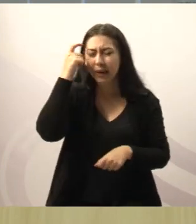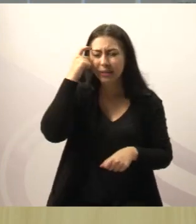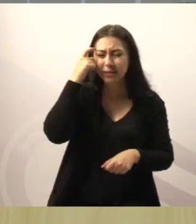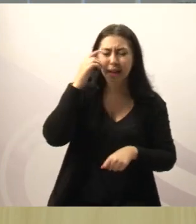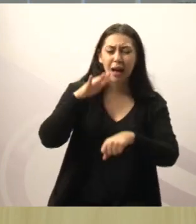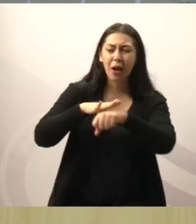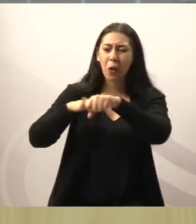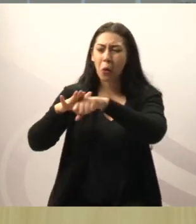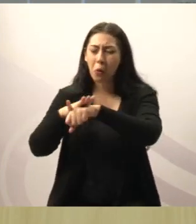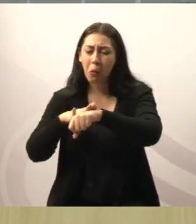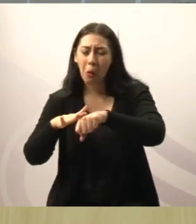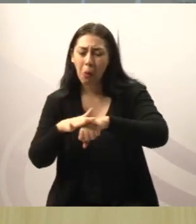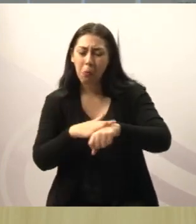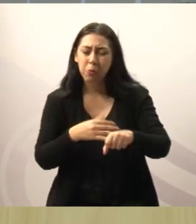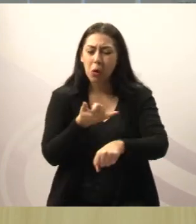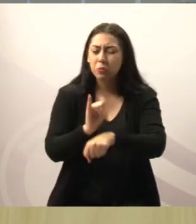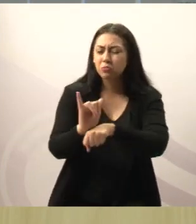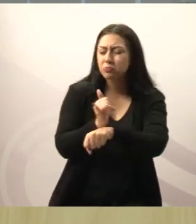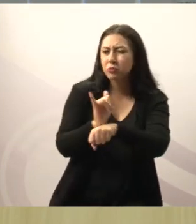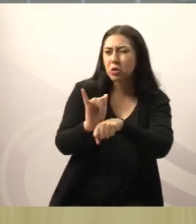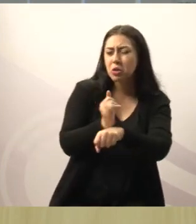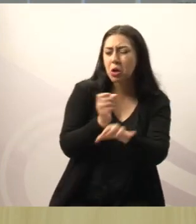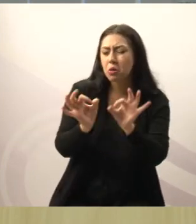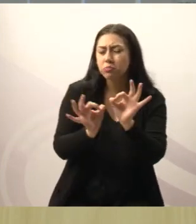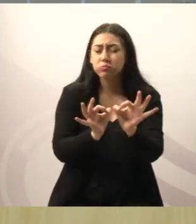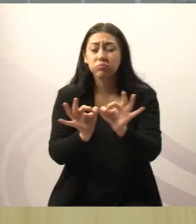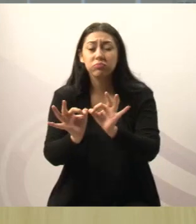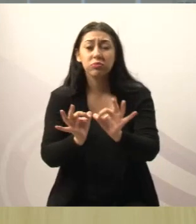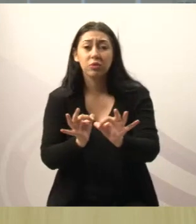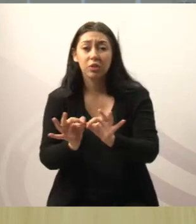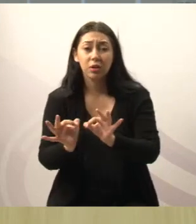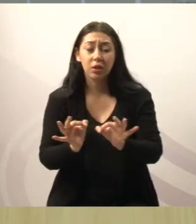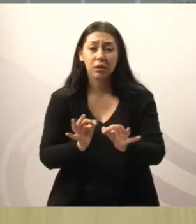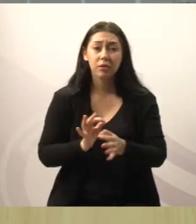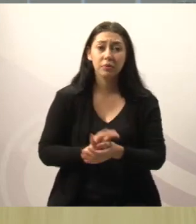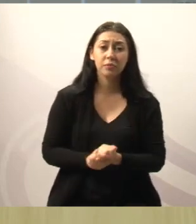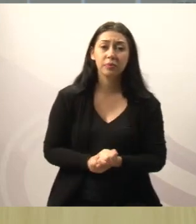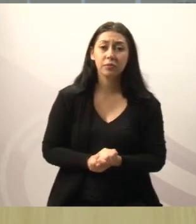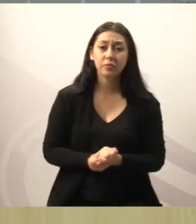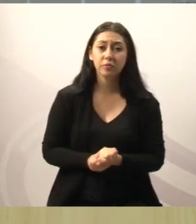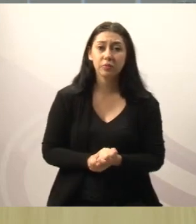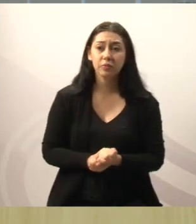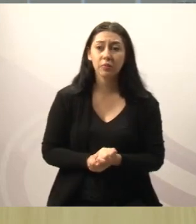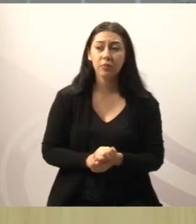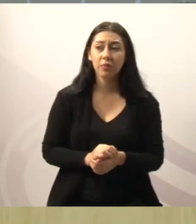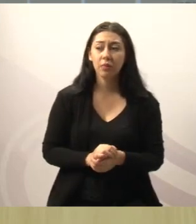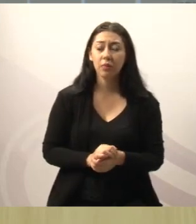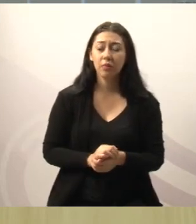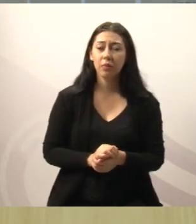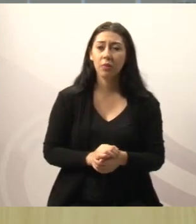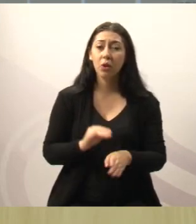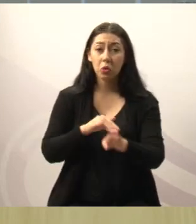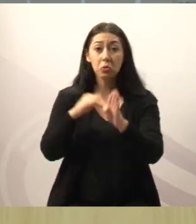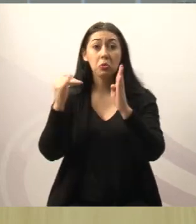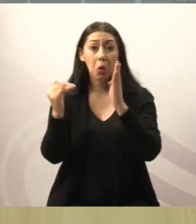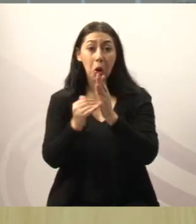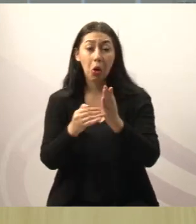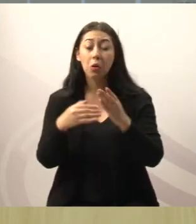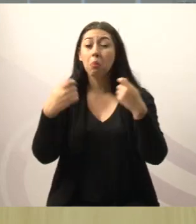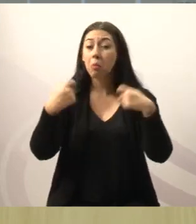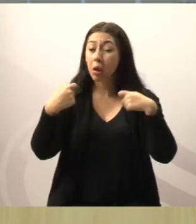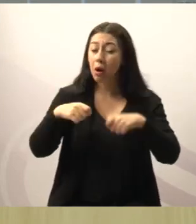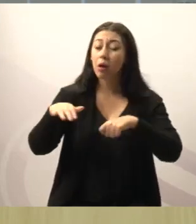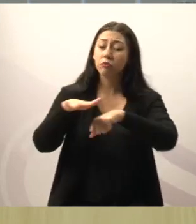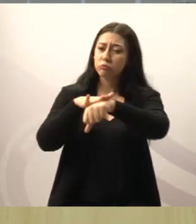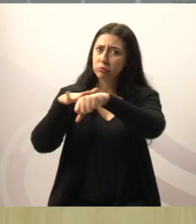comércio, setores da gestão pública e o Ministério Público, que todos venham para essa roda de